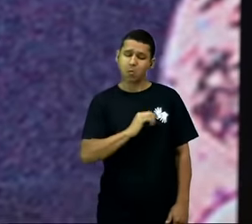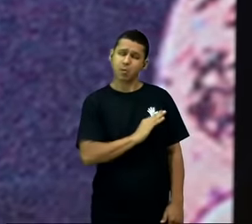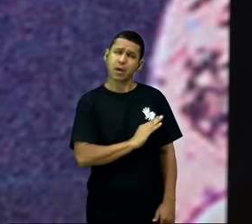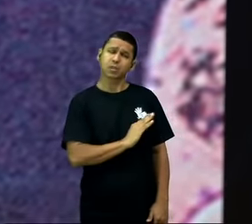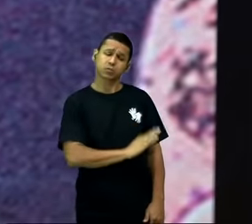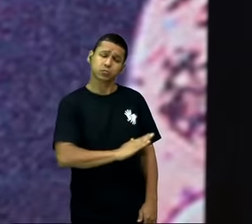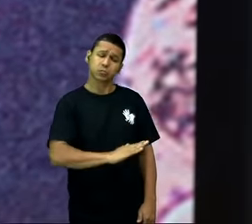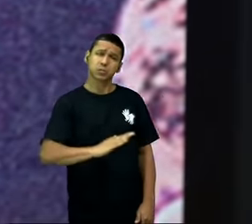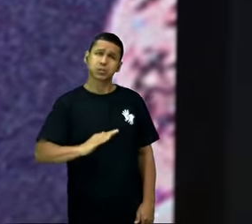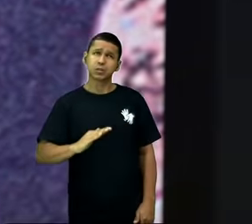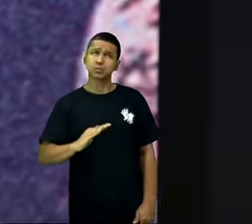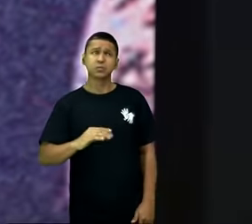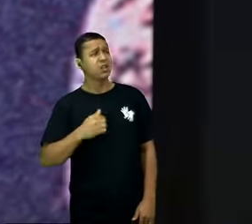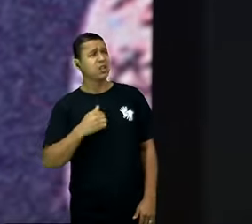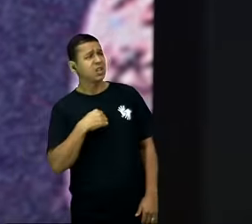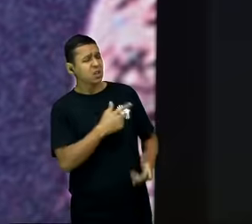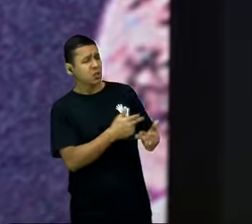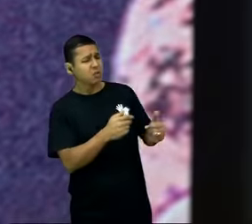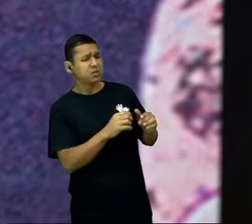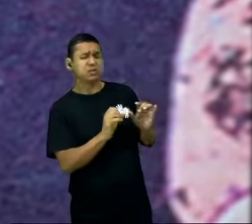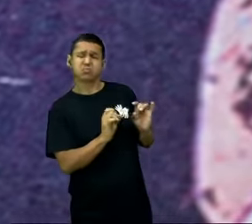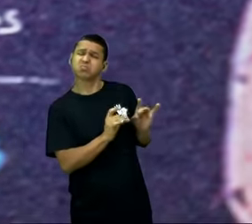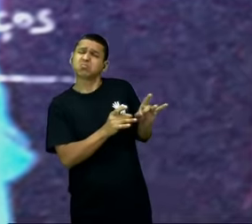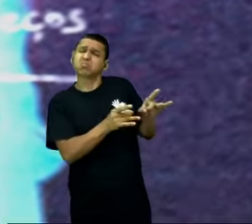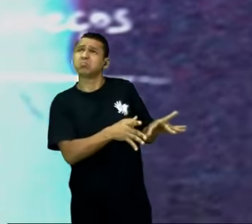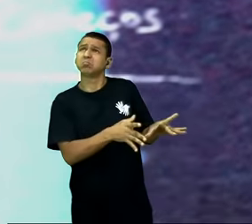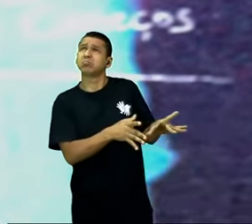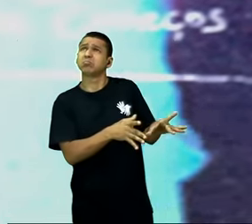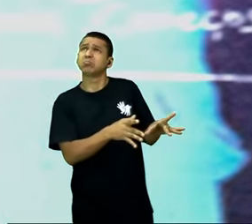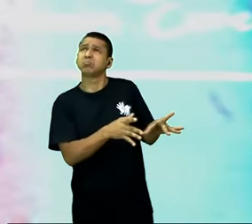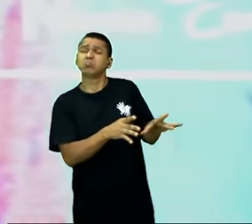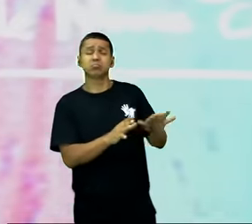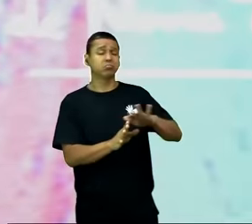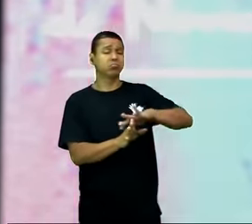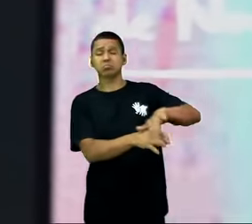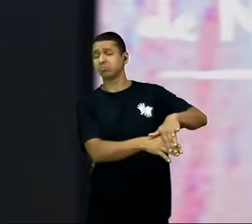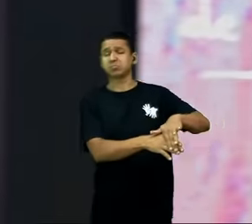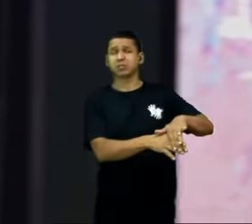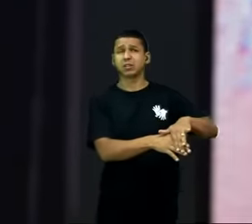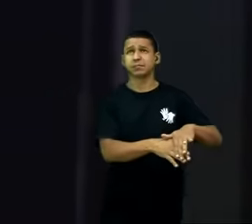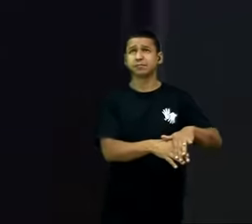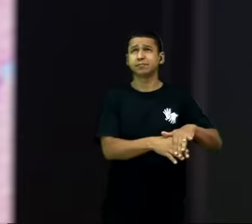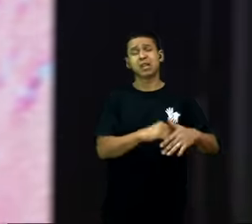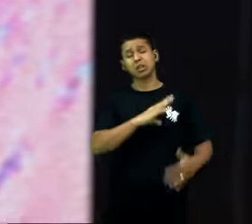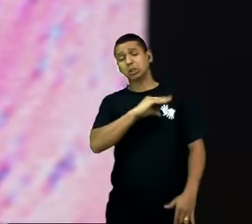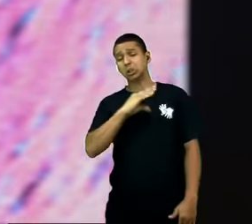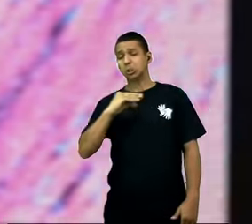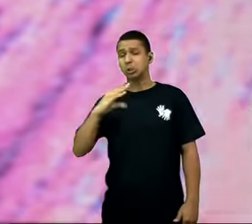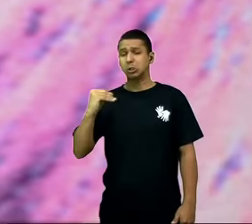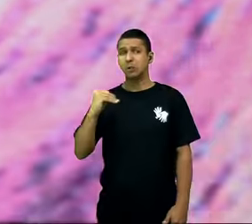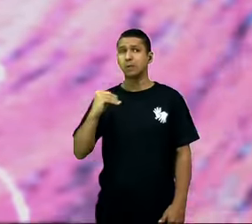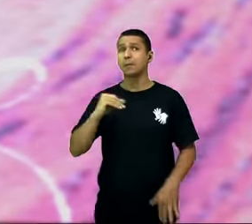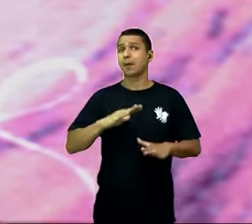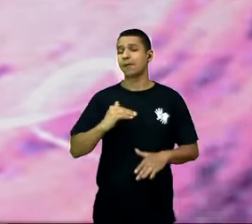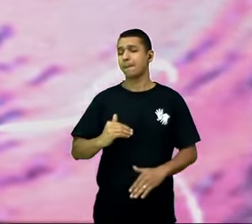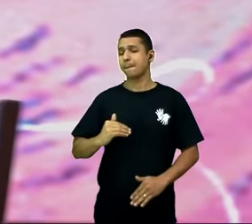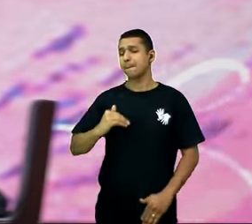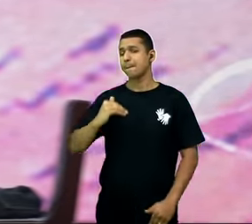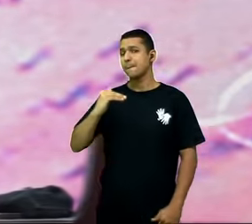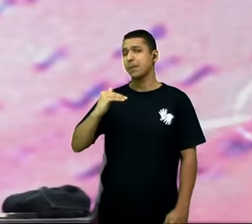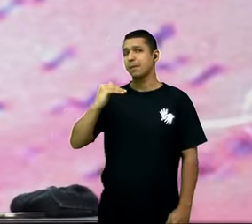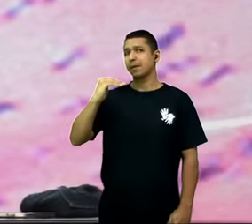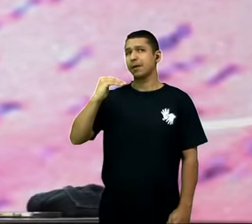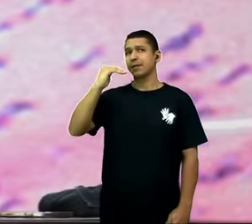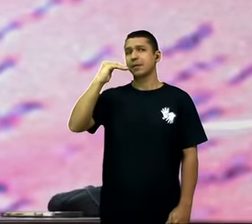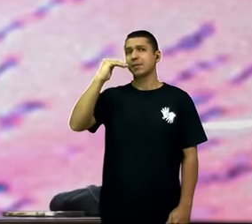desapegar de coisas, lugares, pessoas, quando era mais novo. À medida que a gente vai ficando mais velho, a